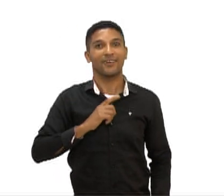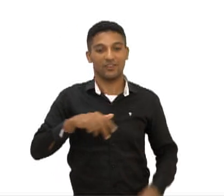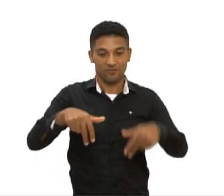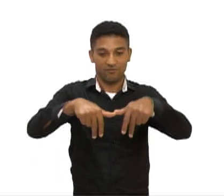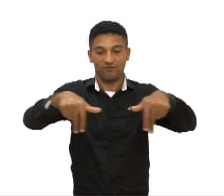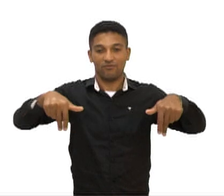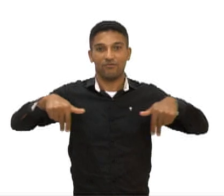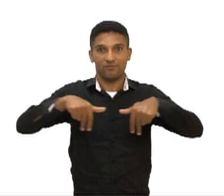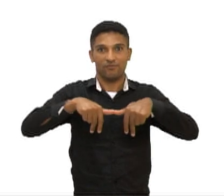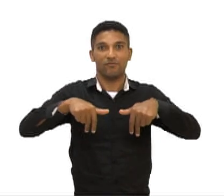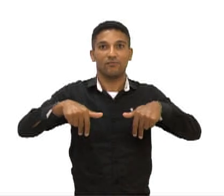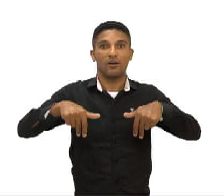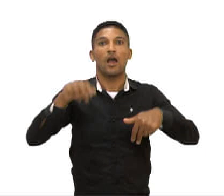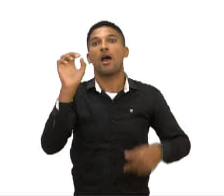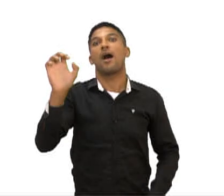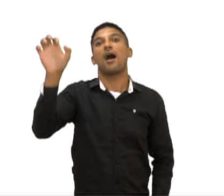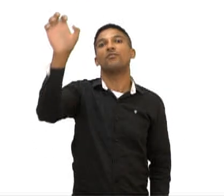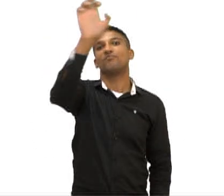das fitas.